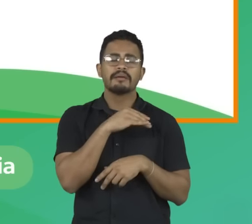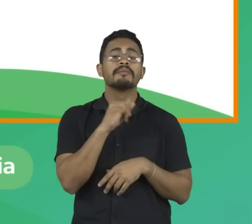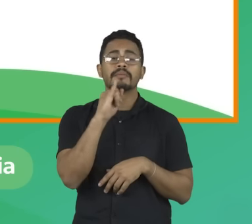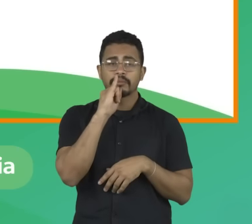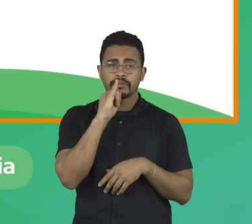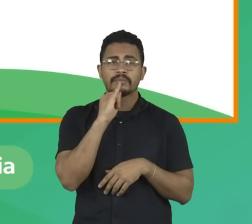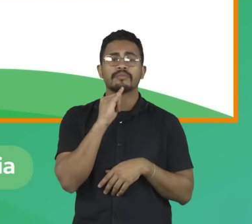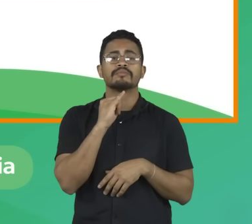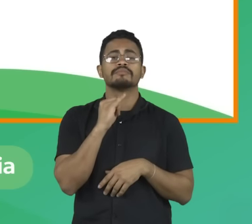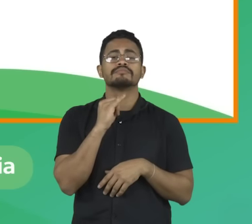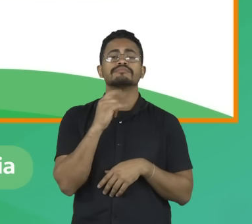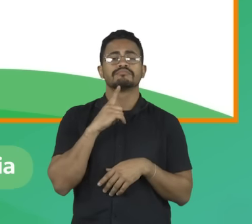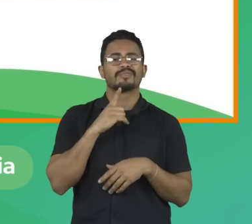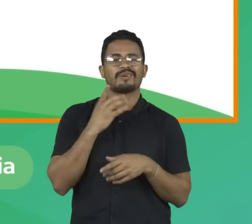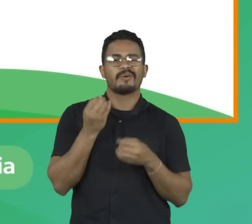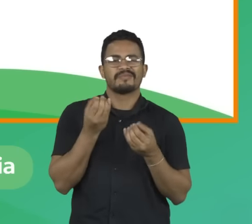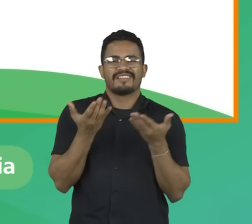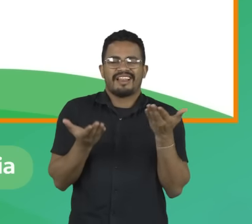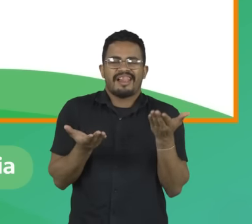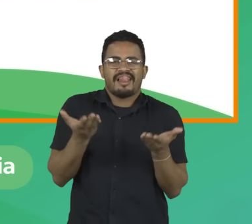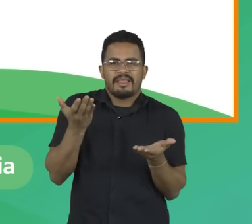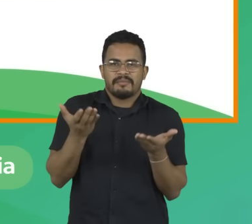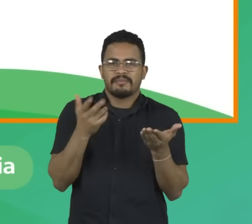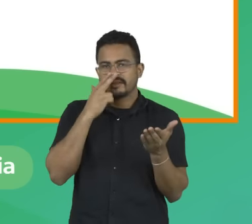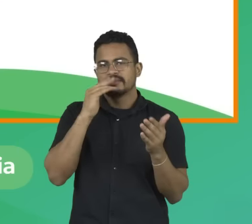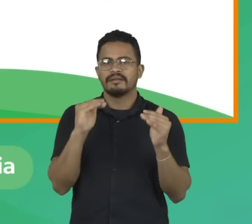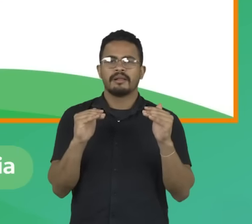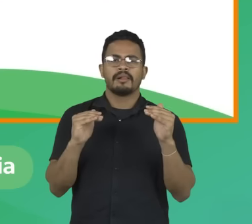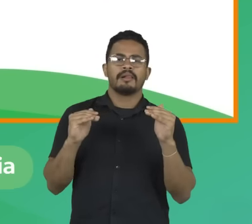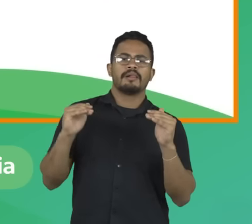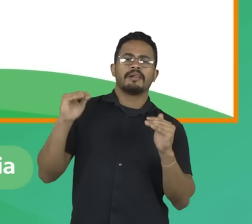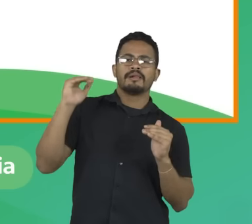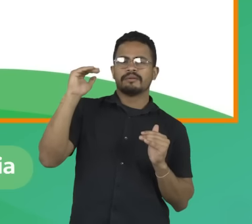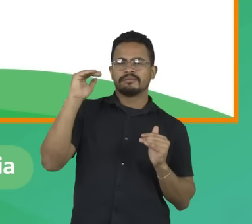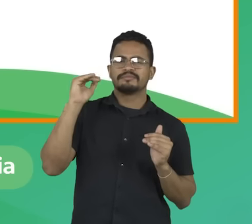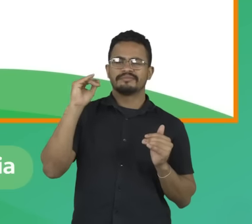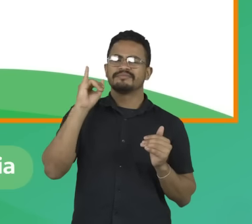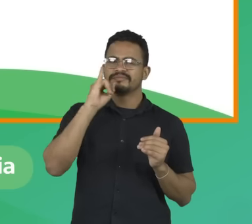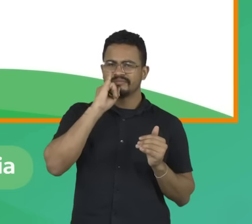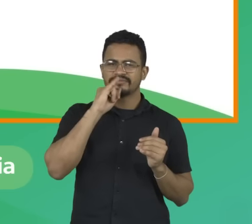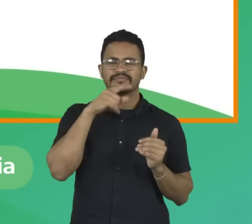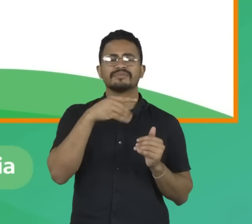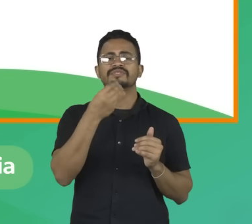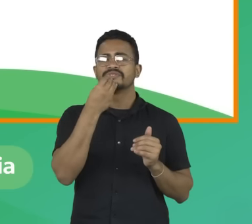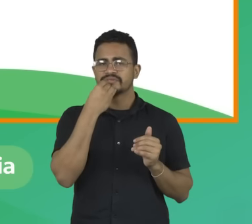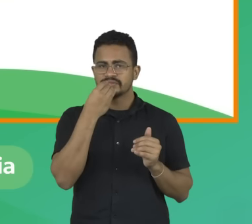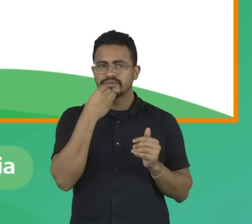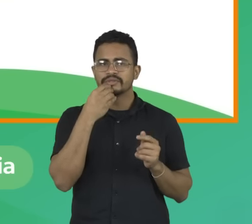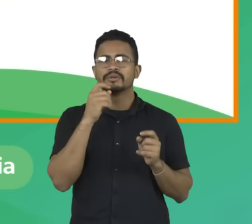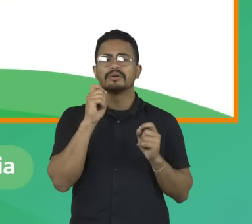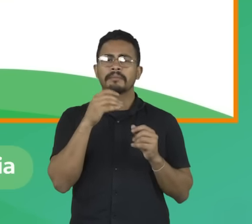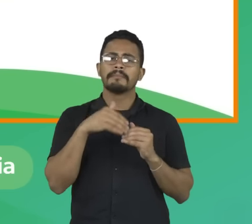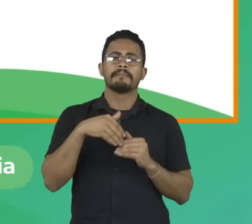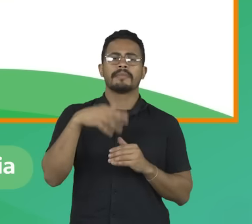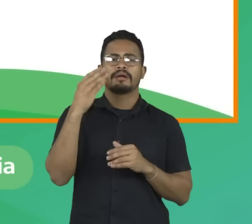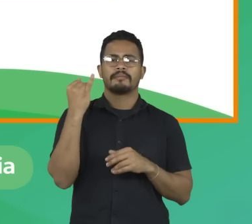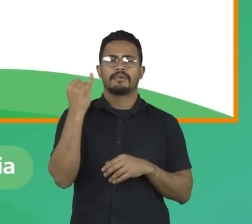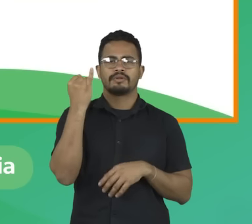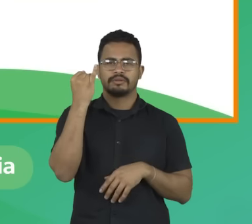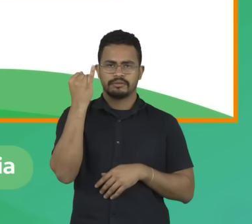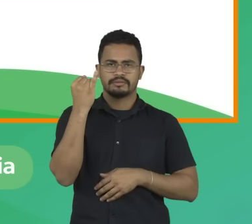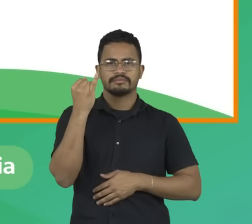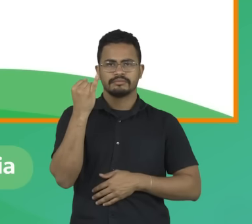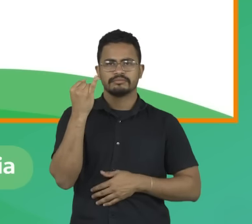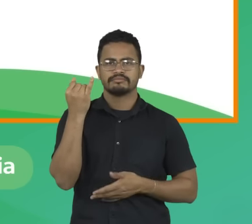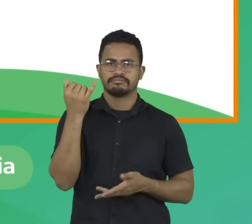a finitude desses recursos deveria ser muito mais pesado, ou seja, deveria ser muito mais relevante do que a linearidade